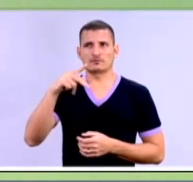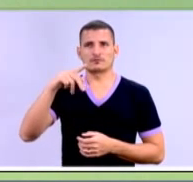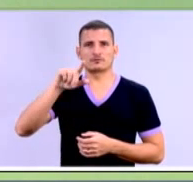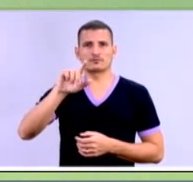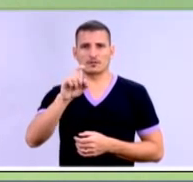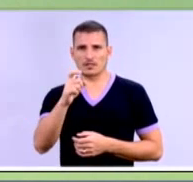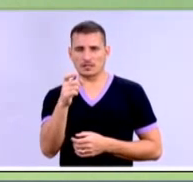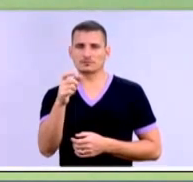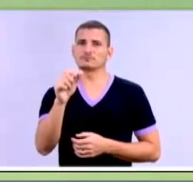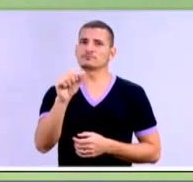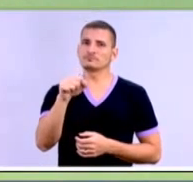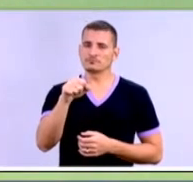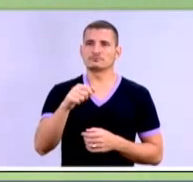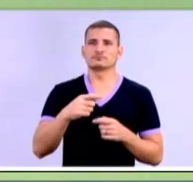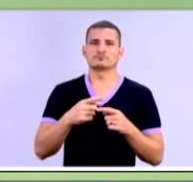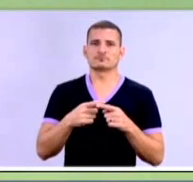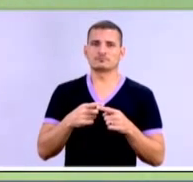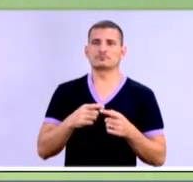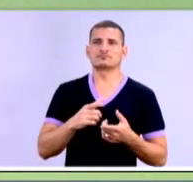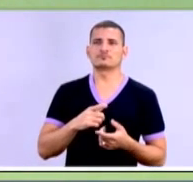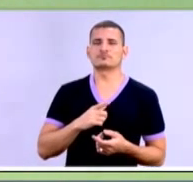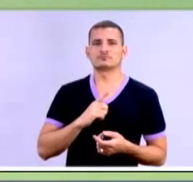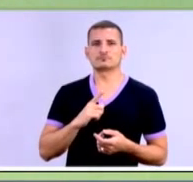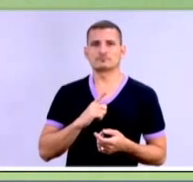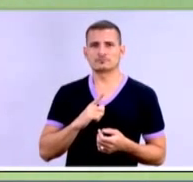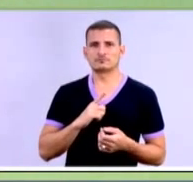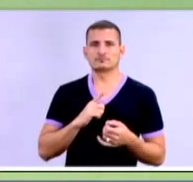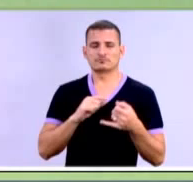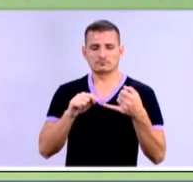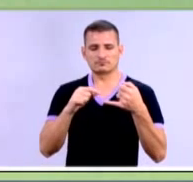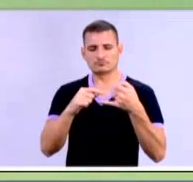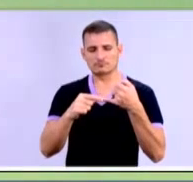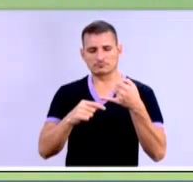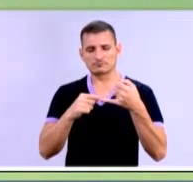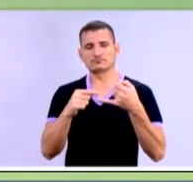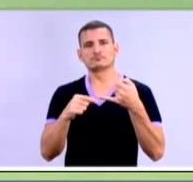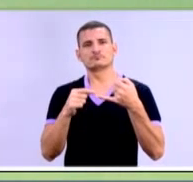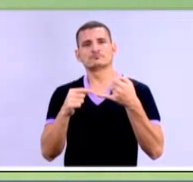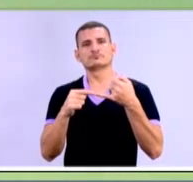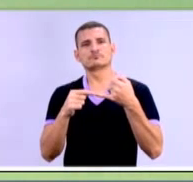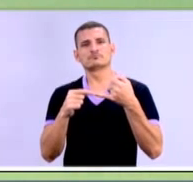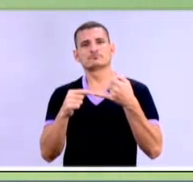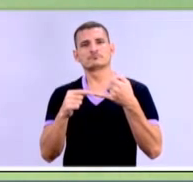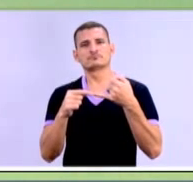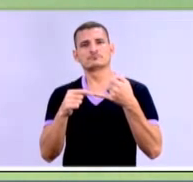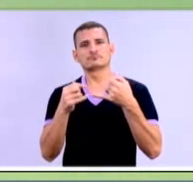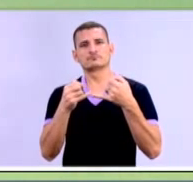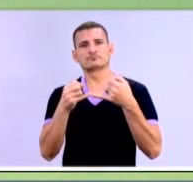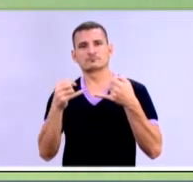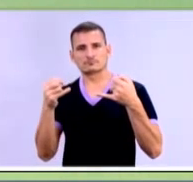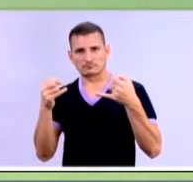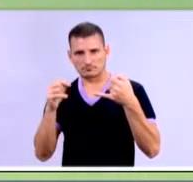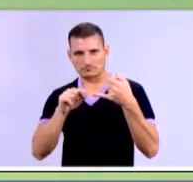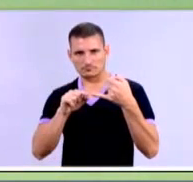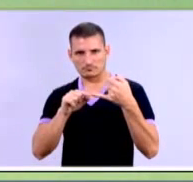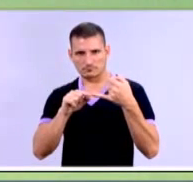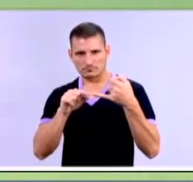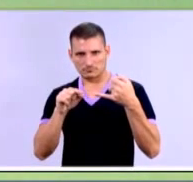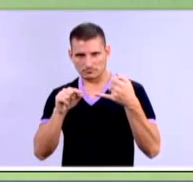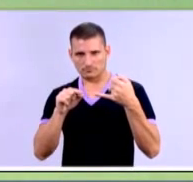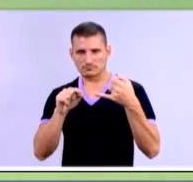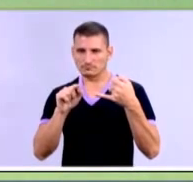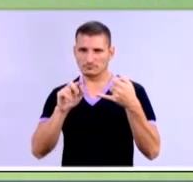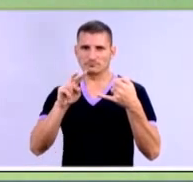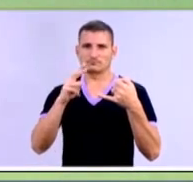o núcleo, né, que tem o condutor central, que é onde transmite. Por isso que ele é uma rede, forma uma